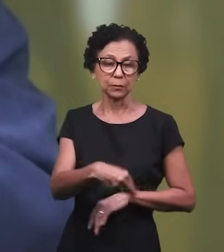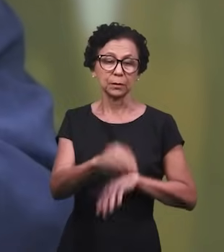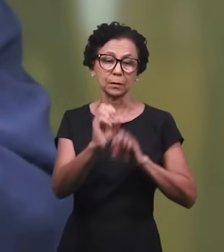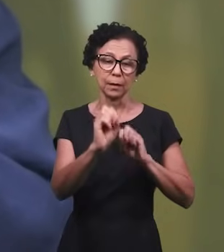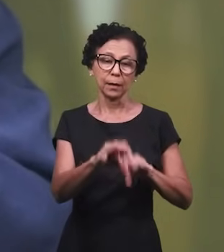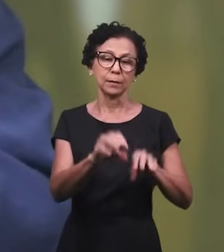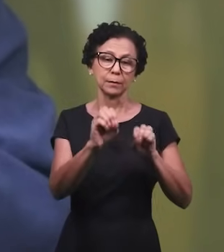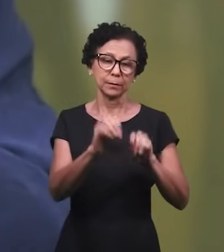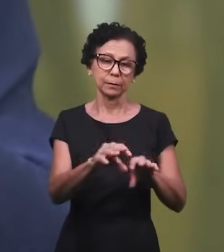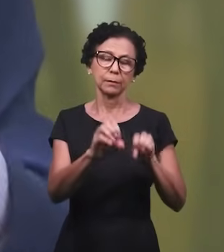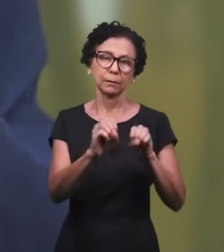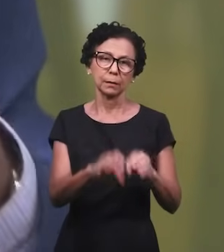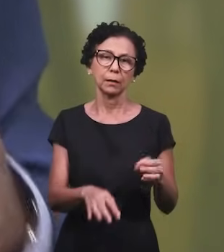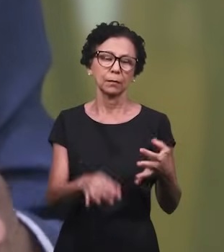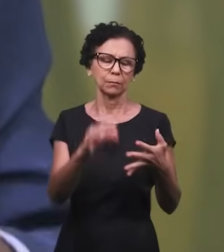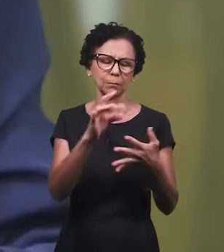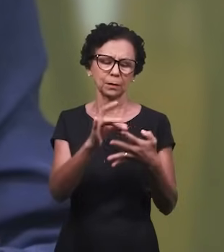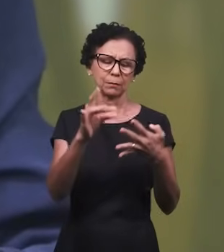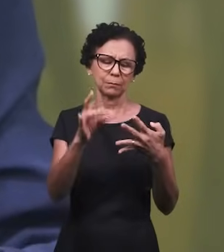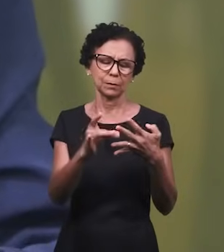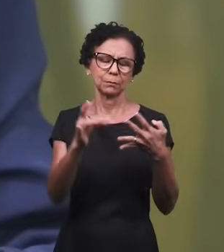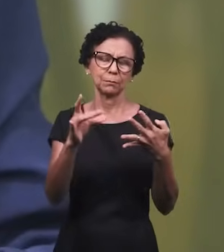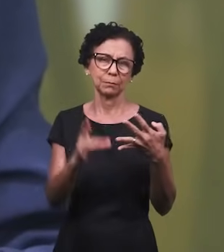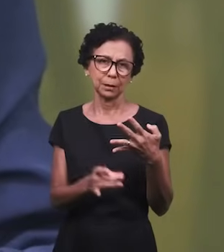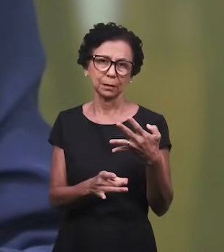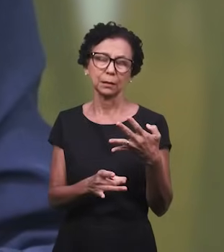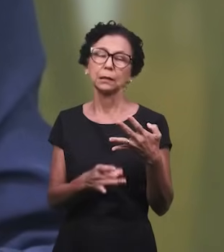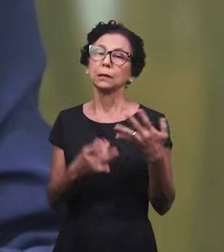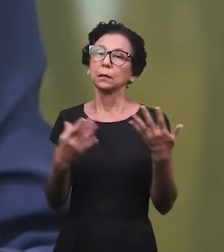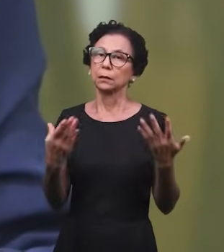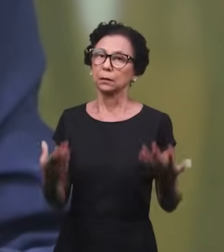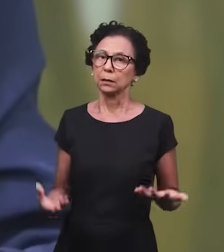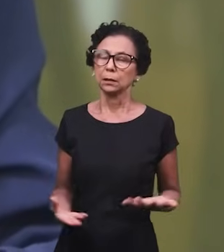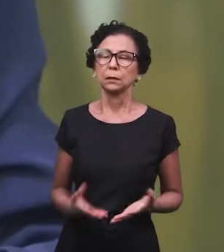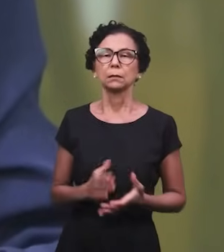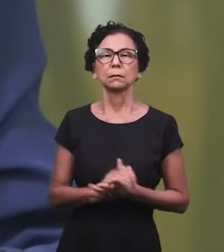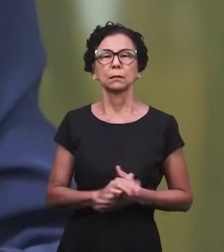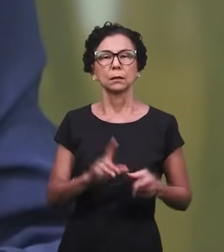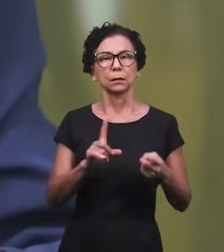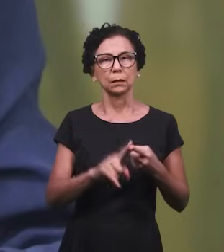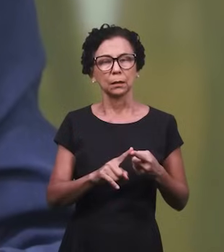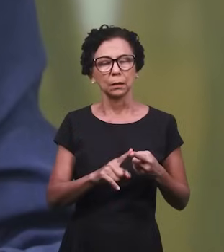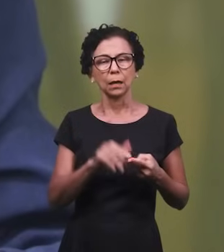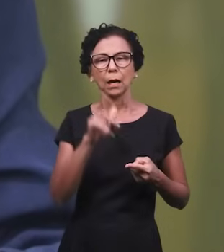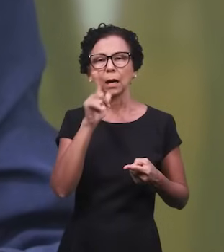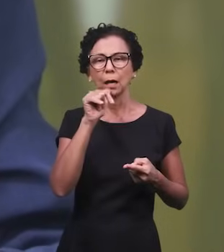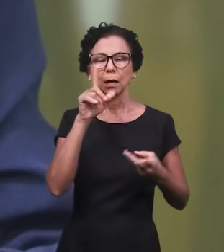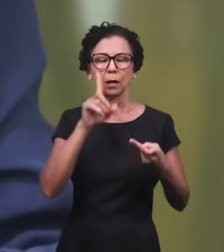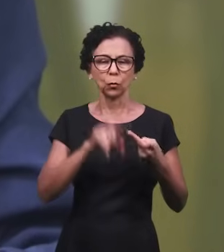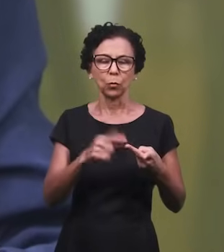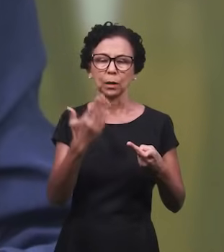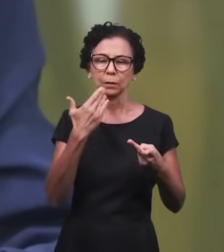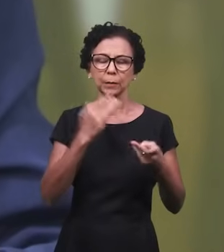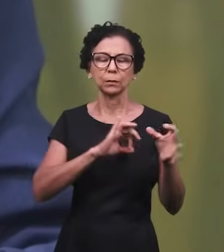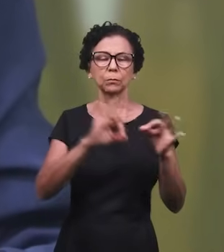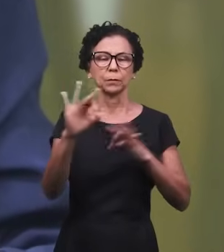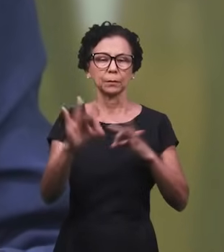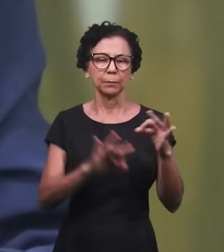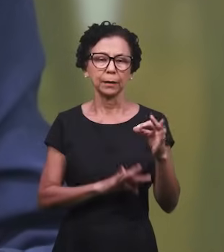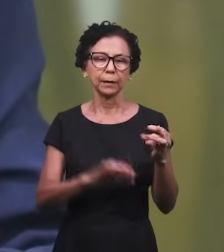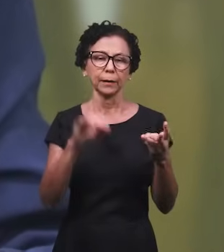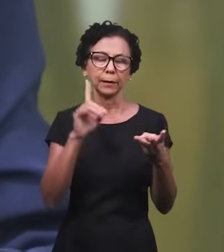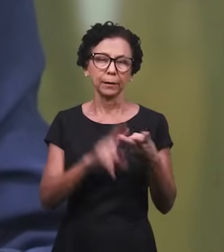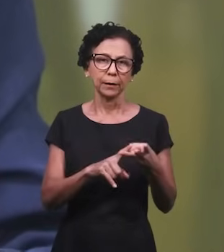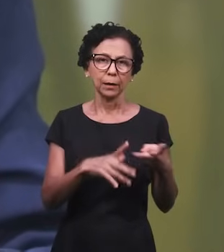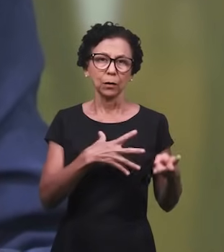tudo e e além de tudo isso que ela faziam que ela pegara no poço dela preparar o alimento dela dela